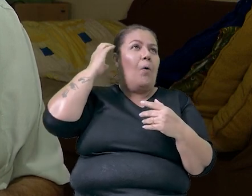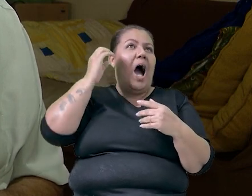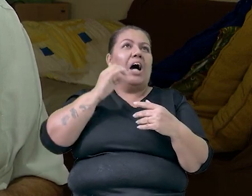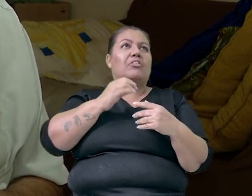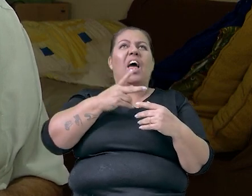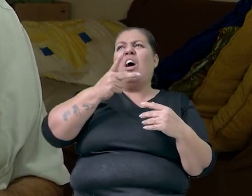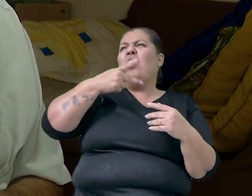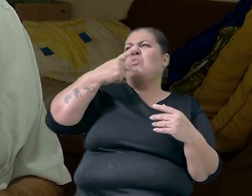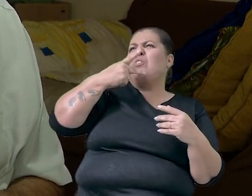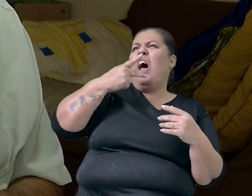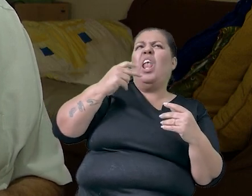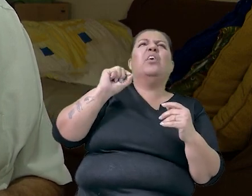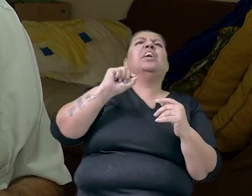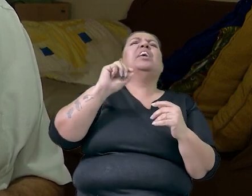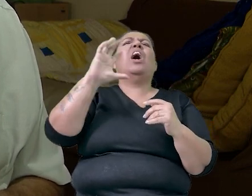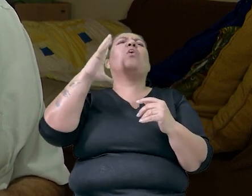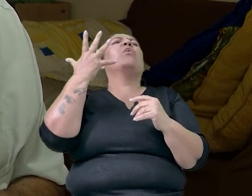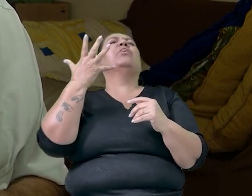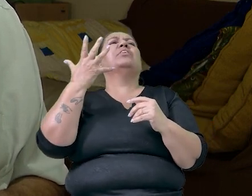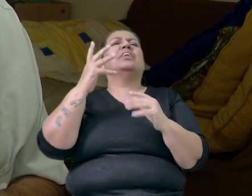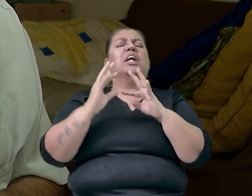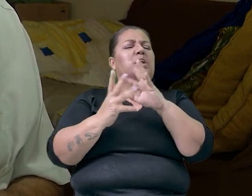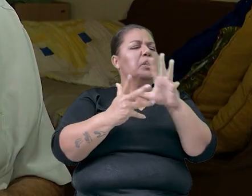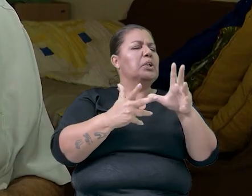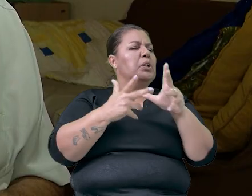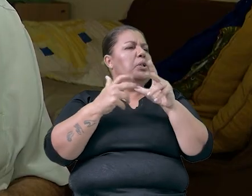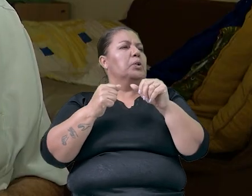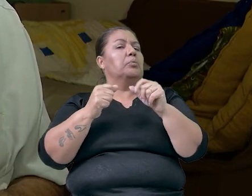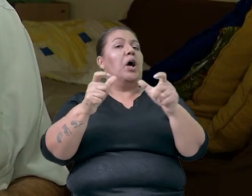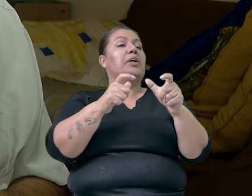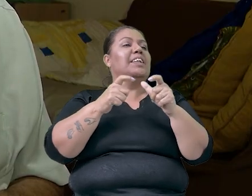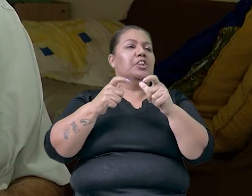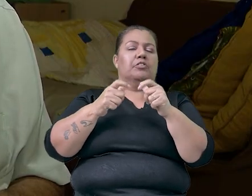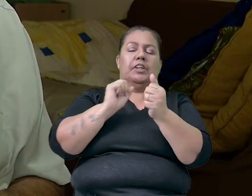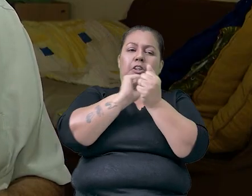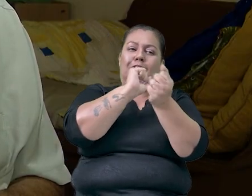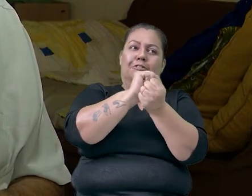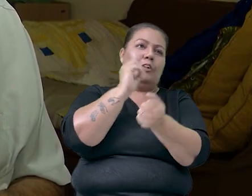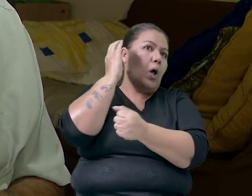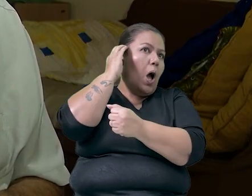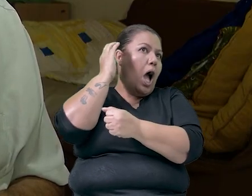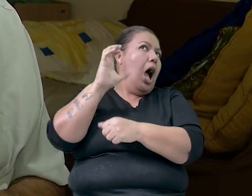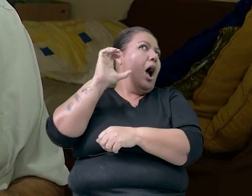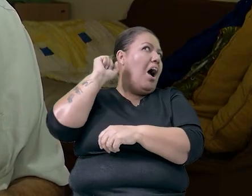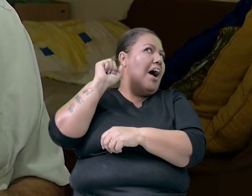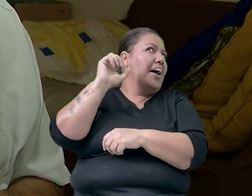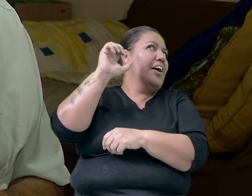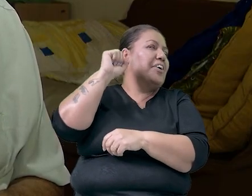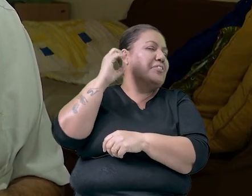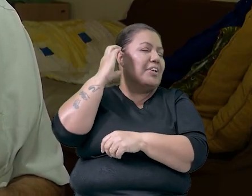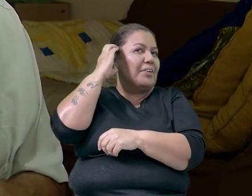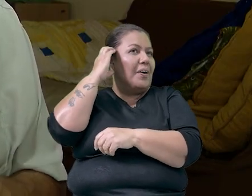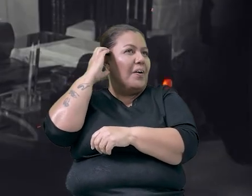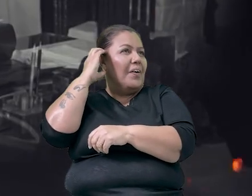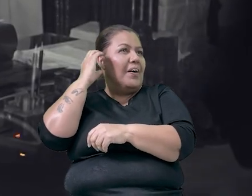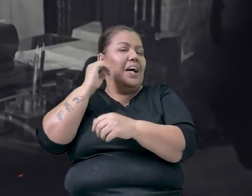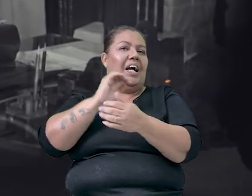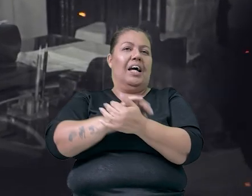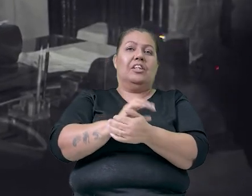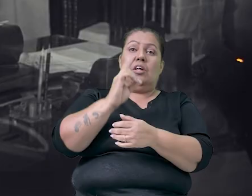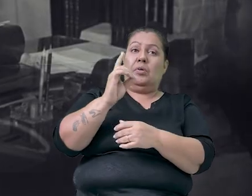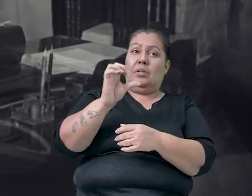notícia para as pessoas, né? Porque ela, onde você estiver, está com ele. Onde você... Agora o portátil, né?